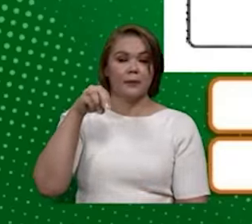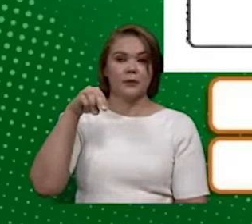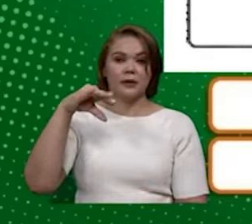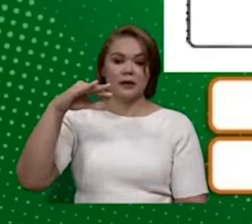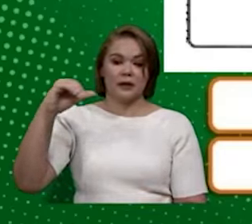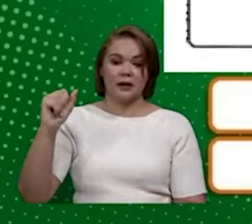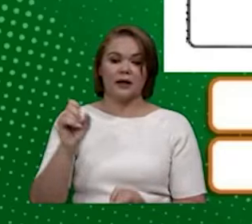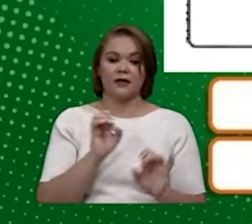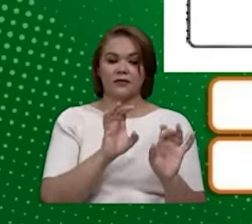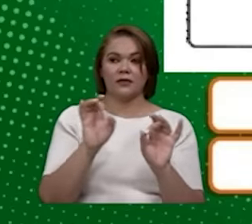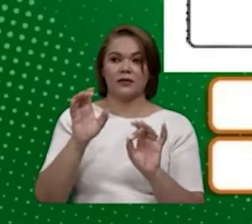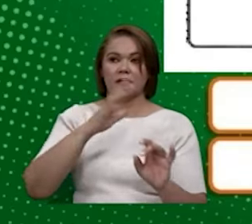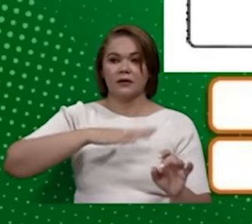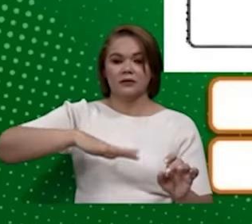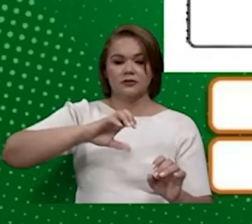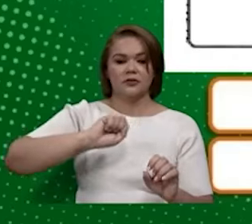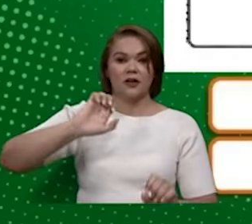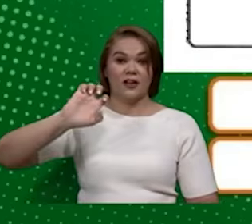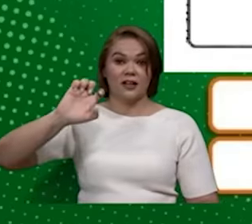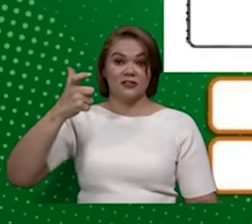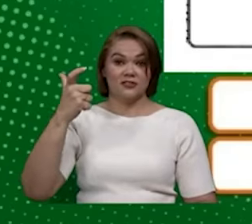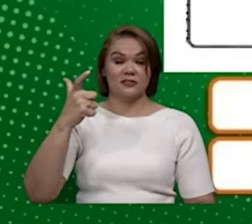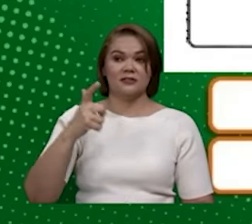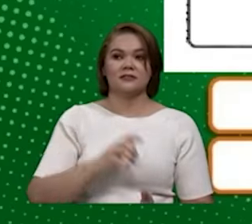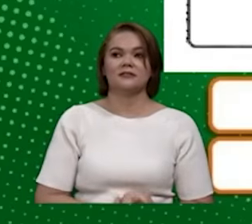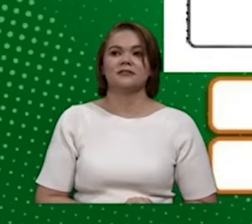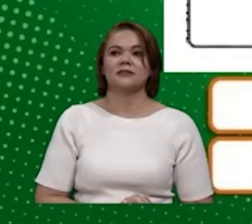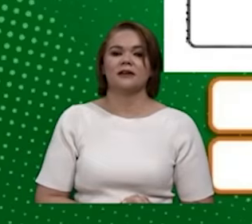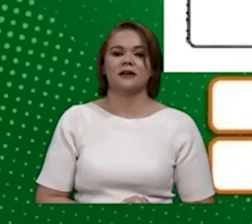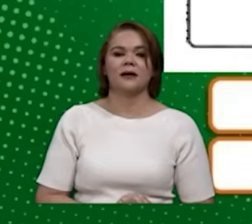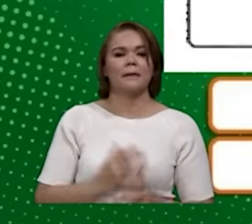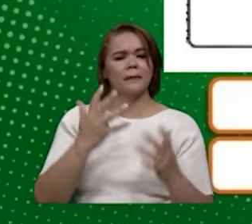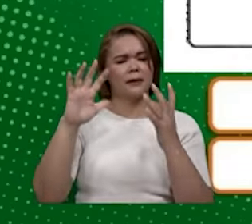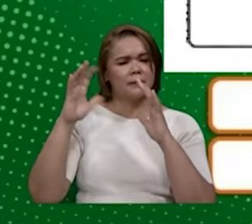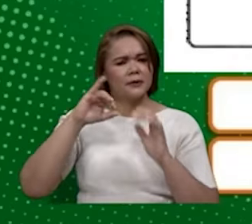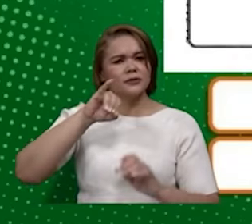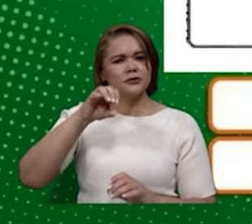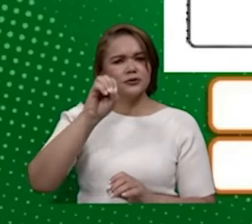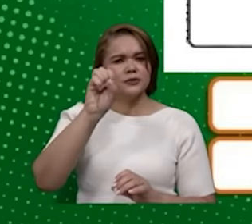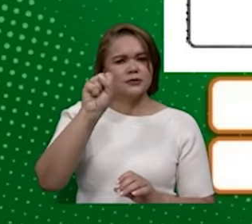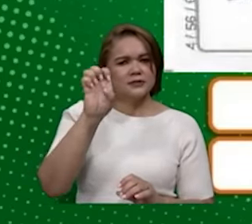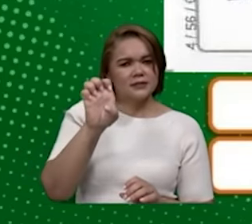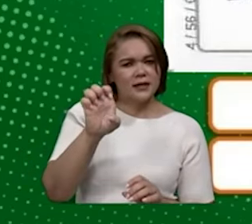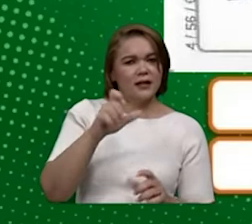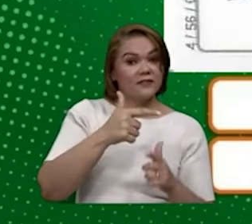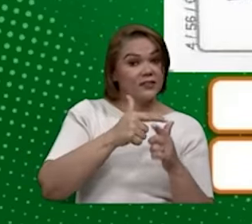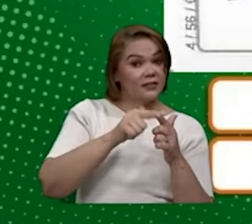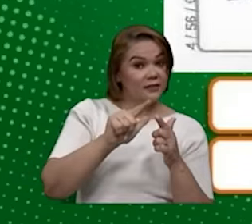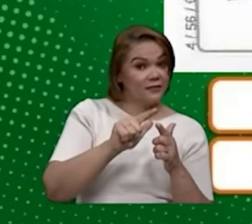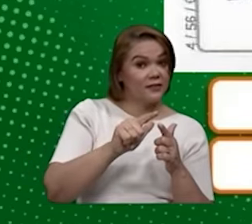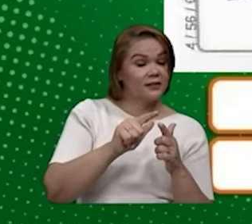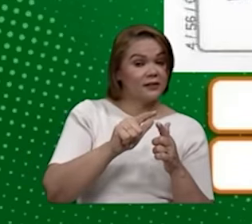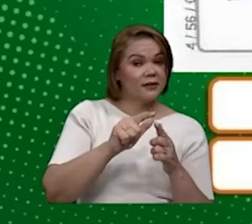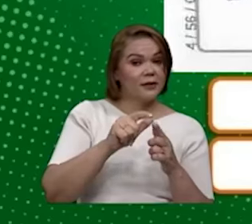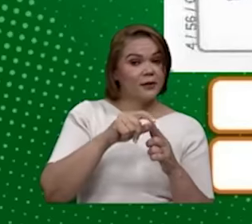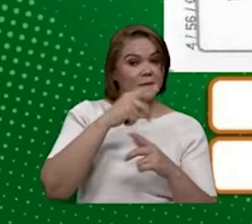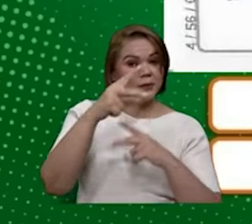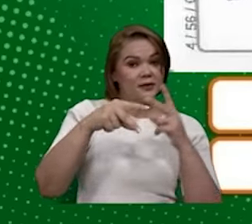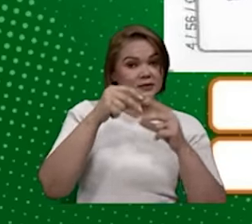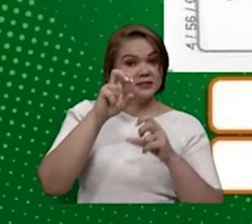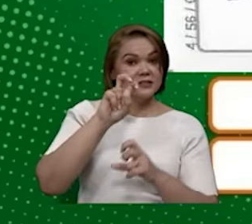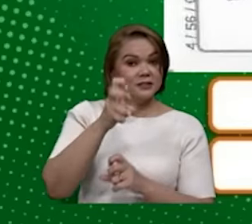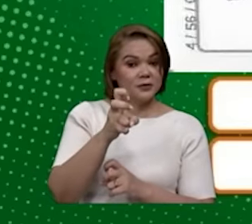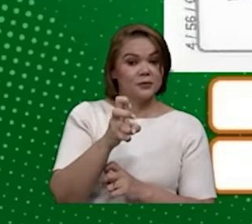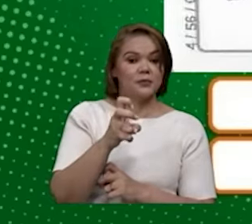pé-quente regional Estância. Parabéns para o José, que dividirá este prêmio de 5 mil reais com